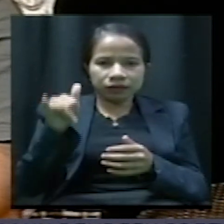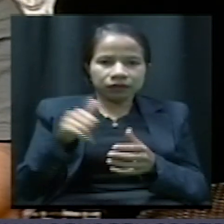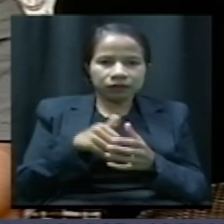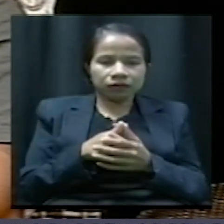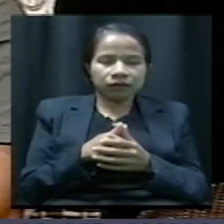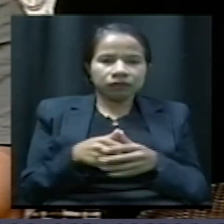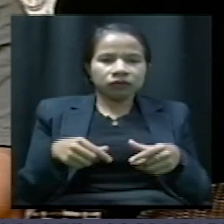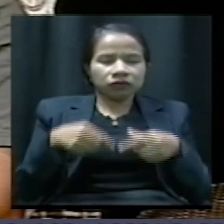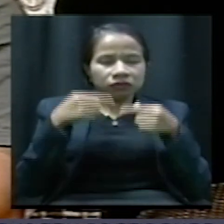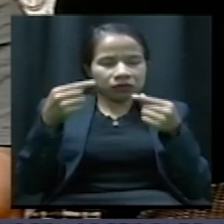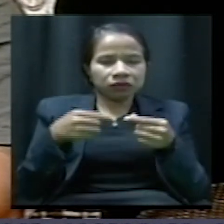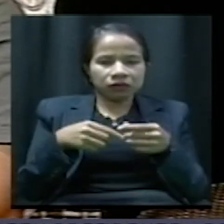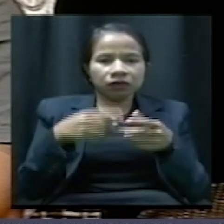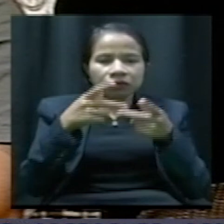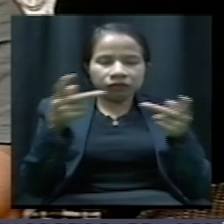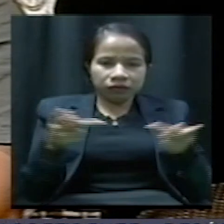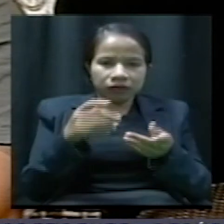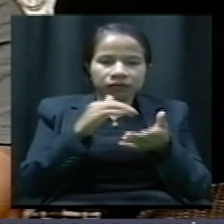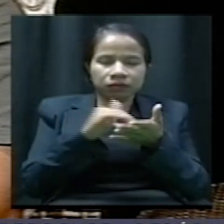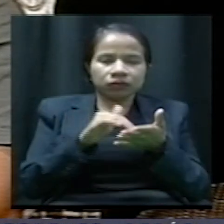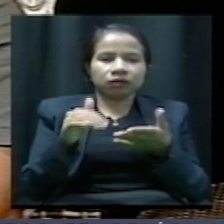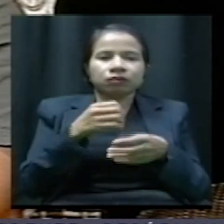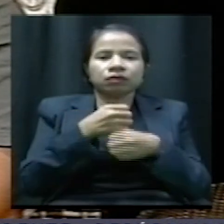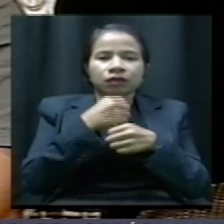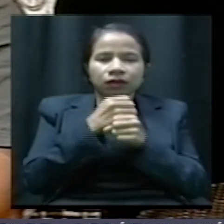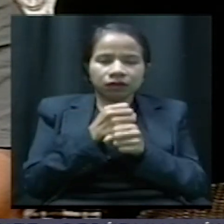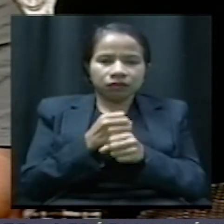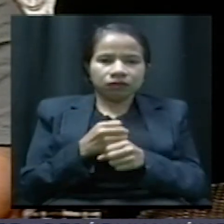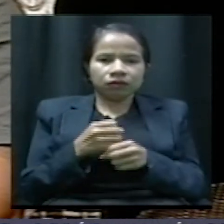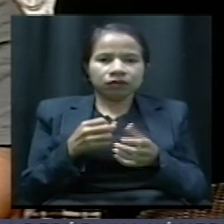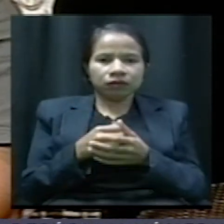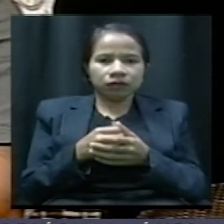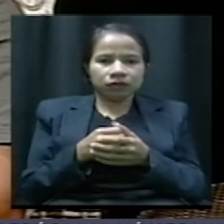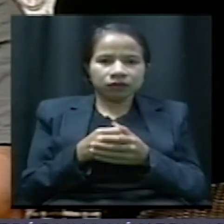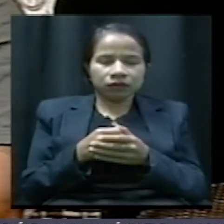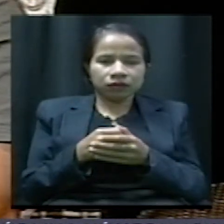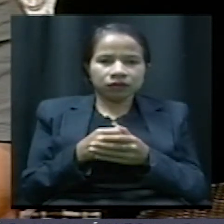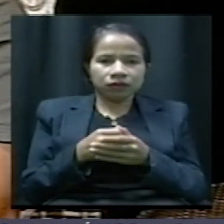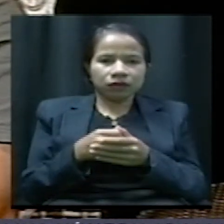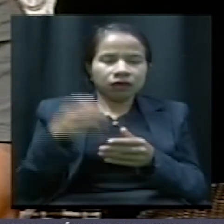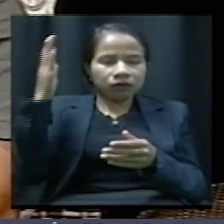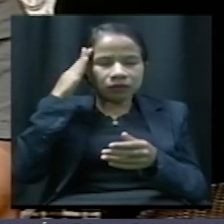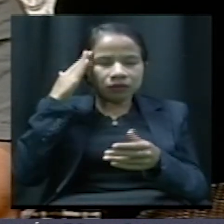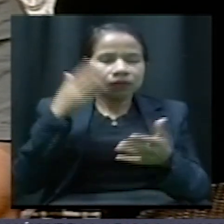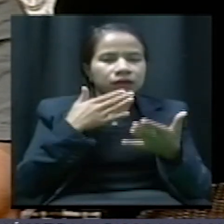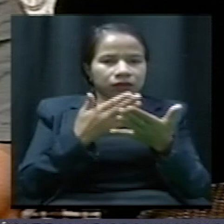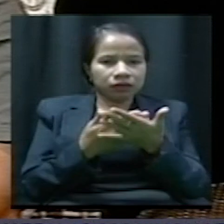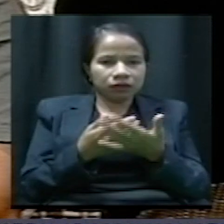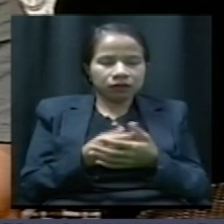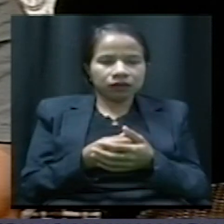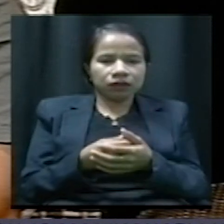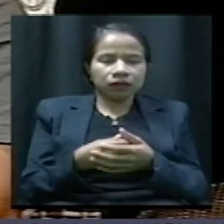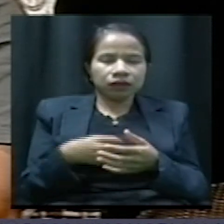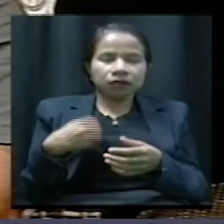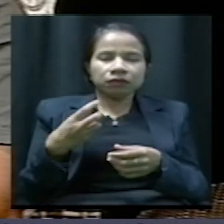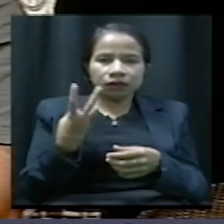siramos se explora hela centro mo se atu hal aproxima sang ida mos daro me limita sang ida ke dia entau ida nema